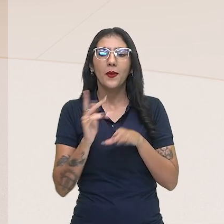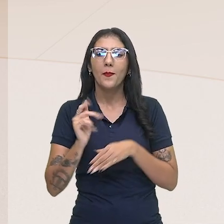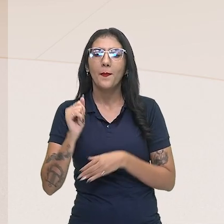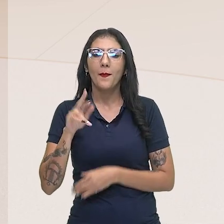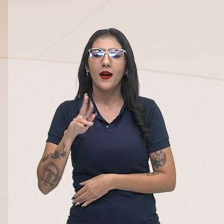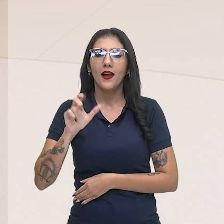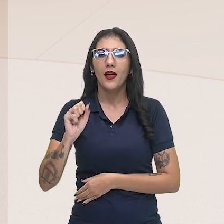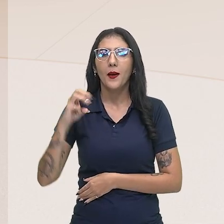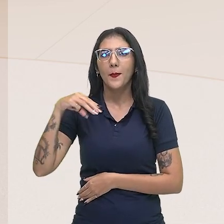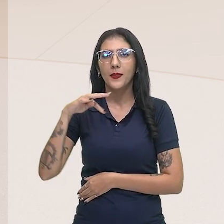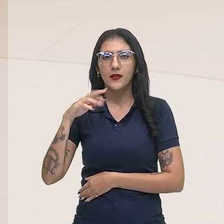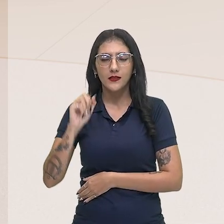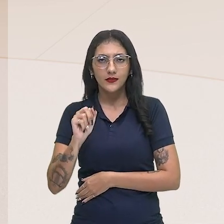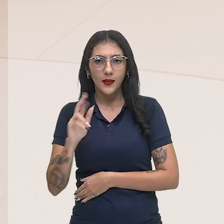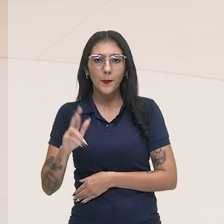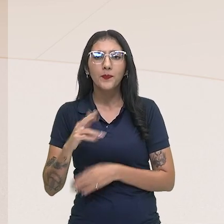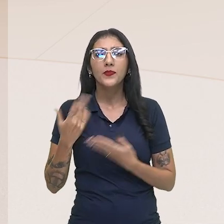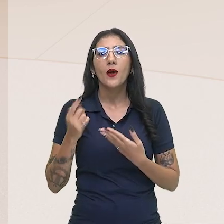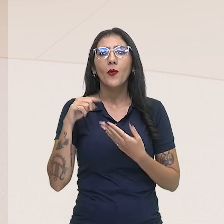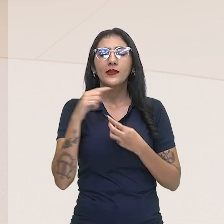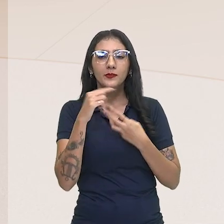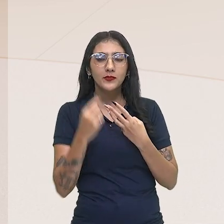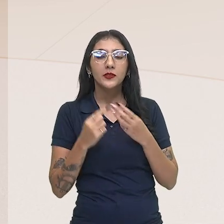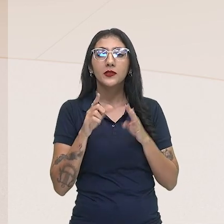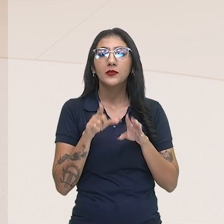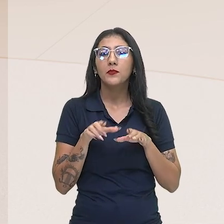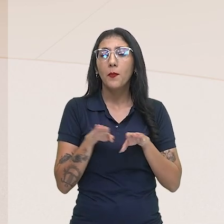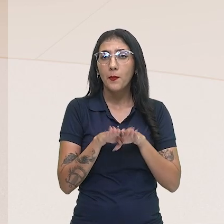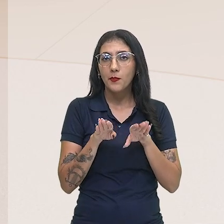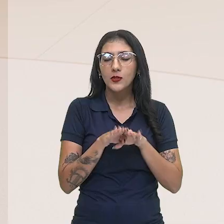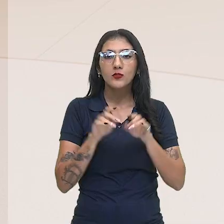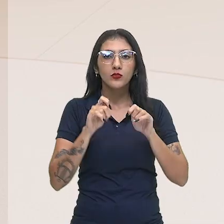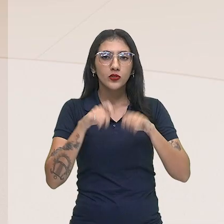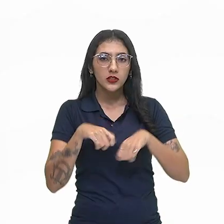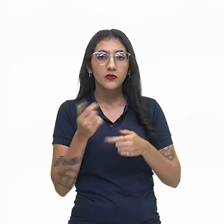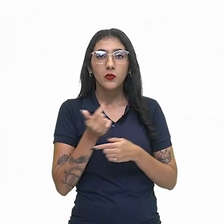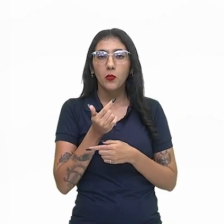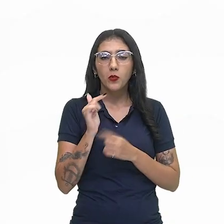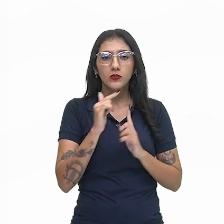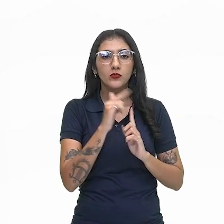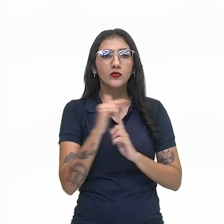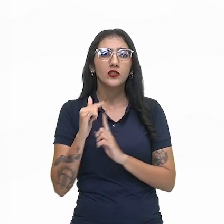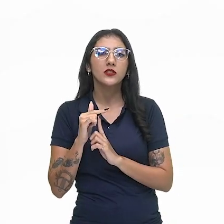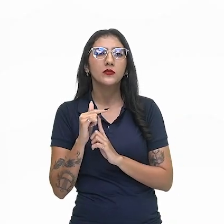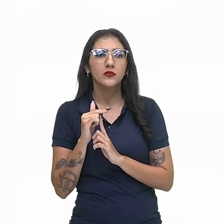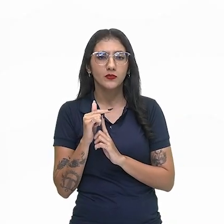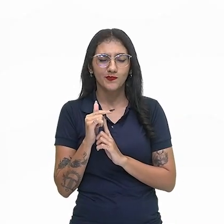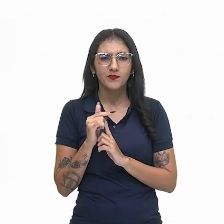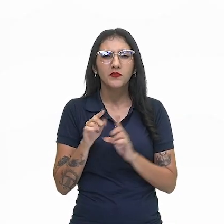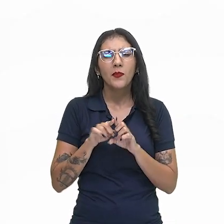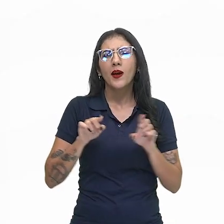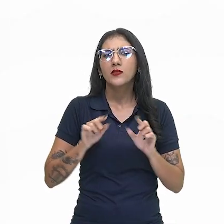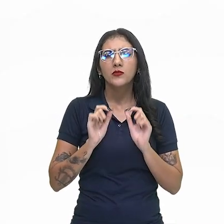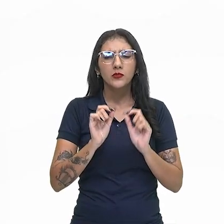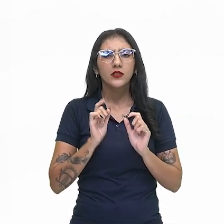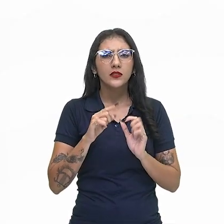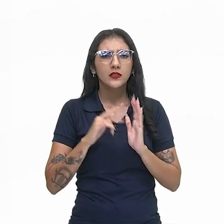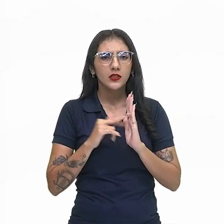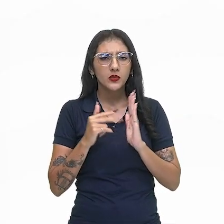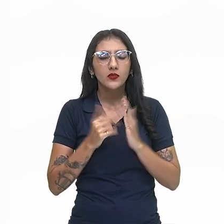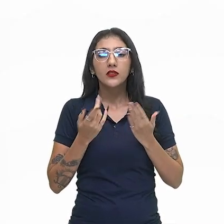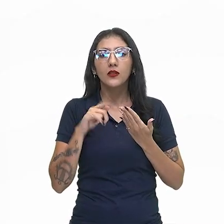parlamentarista. Estes governos também podem apresentar regimes políticos. E o regime político é